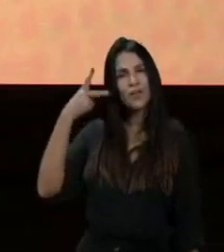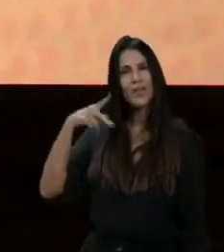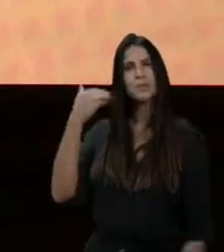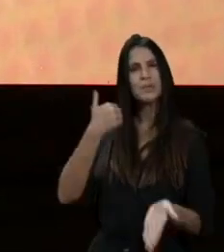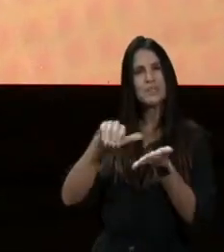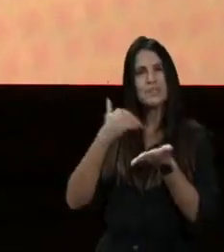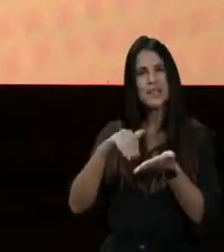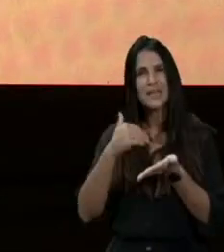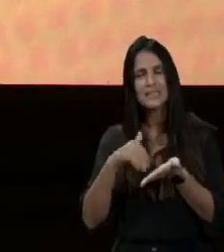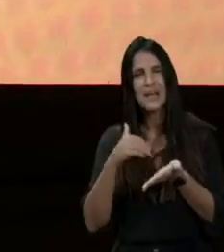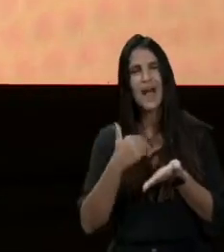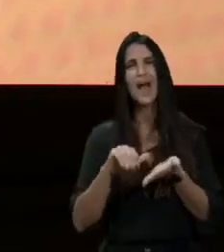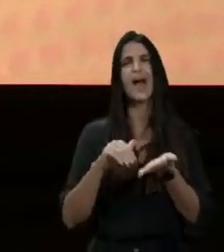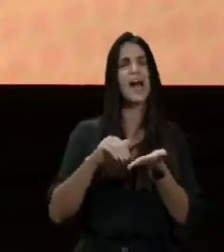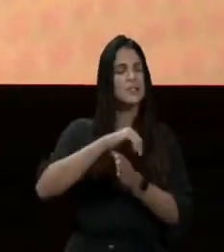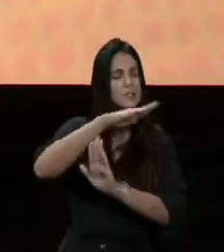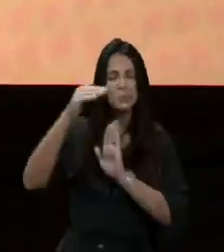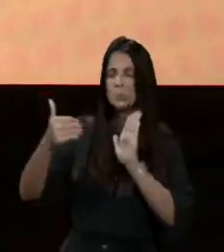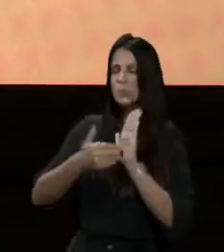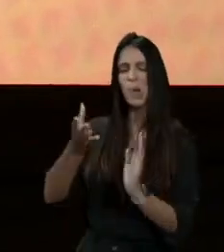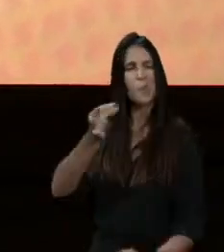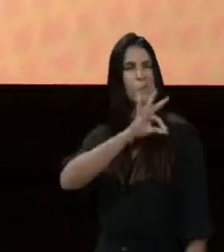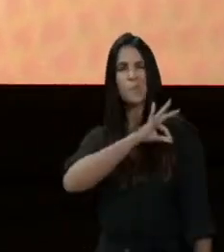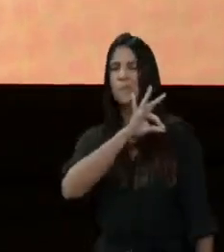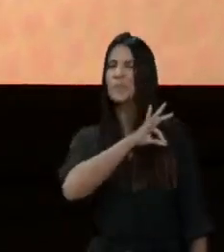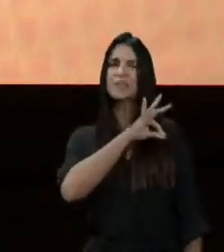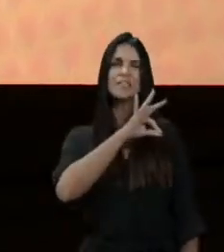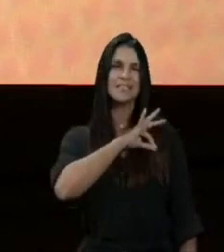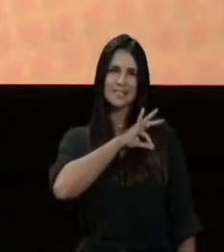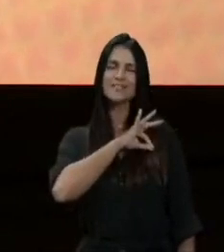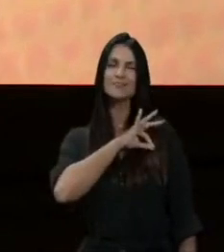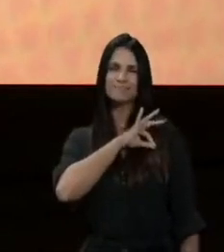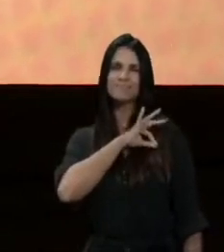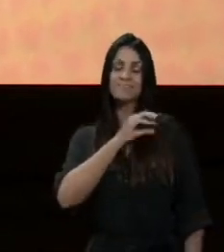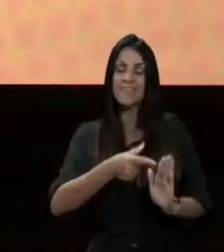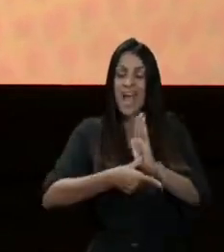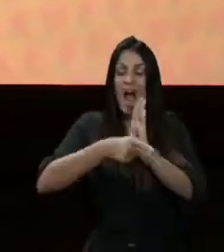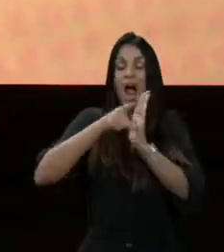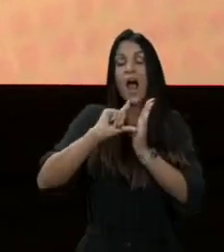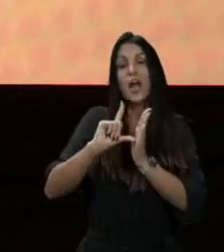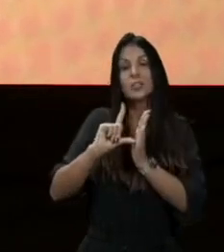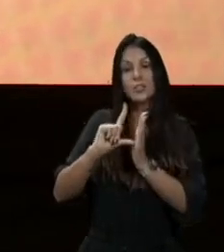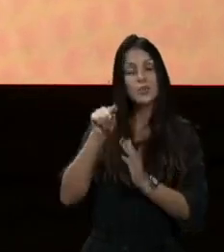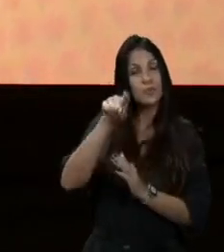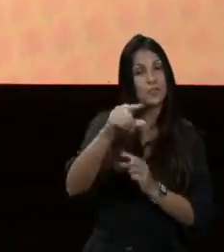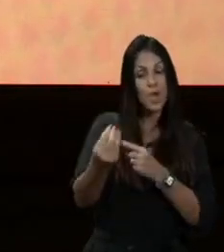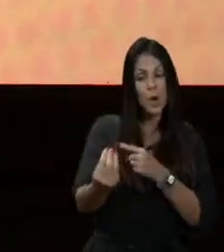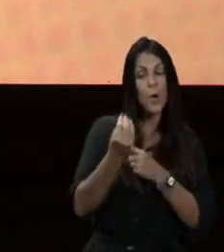secretários as autoridades policiais que antes vocês cuidarem da gente